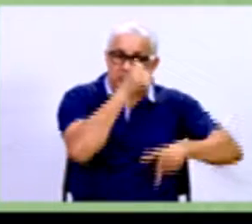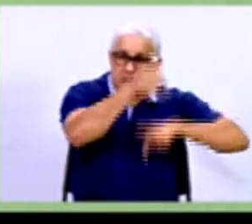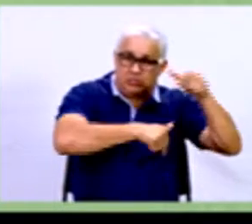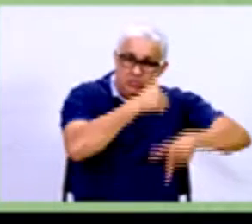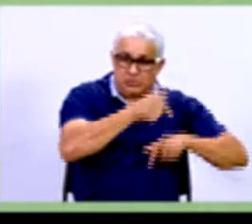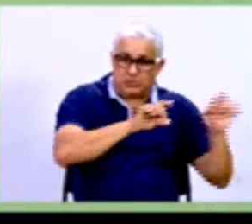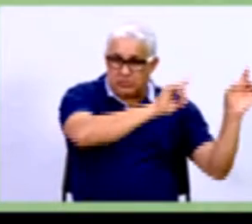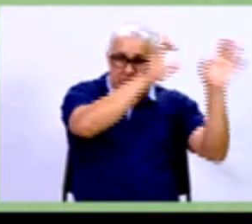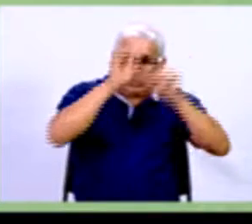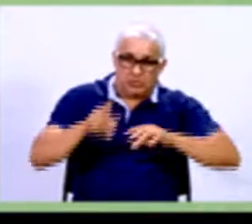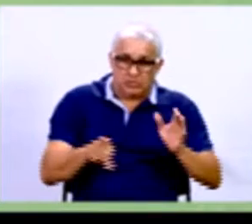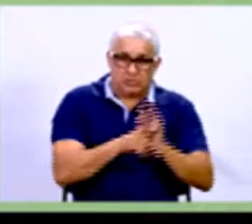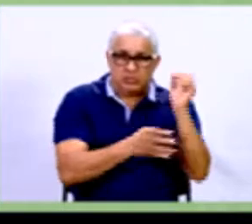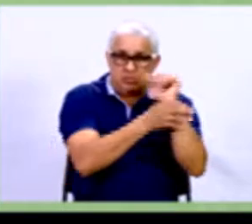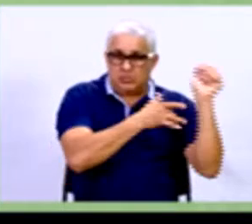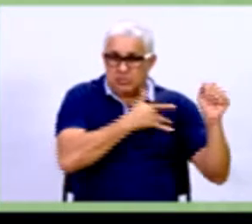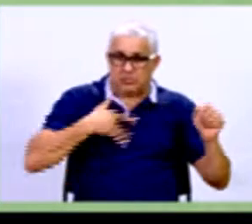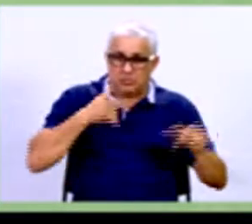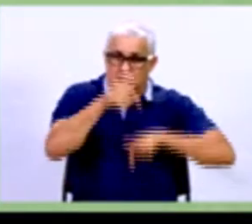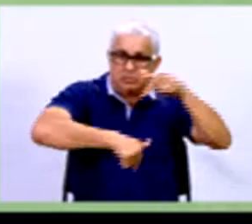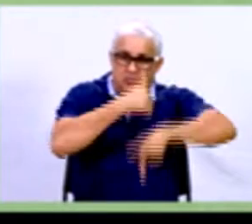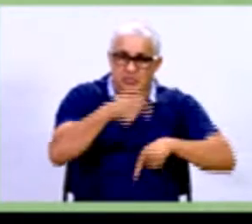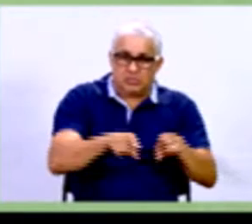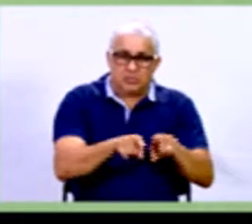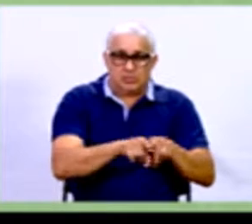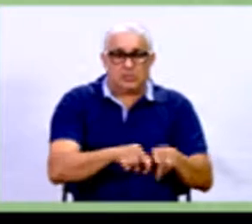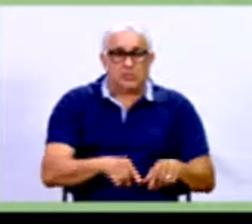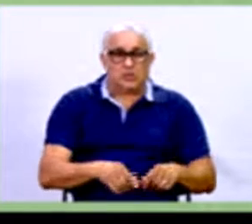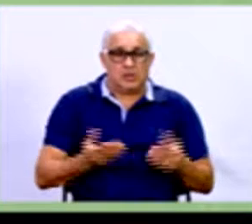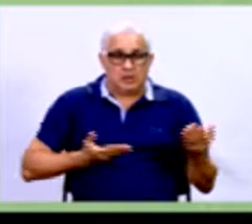do Trabalho e ao empregador,